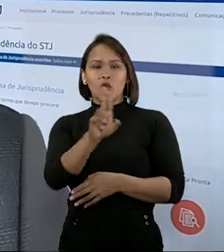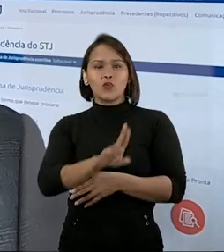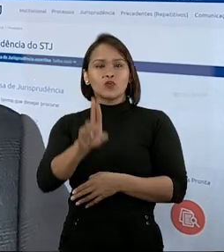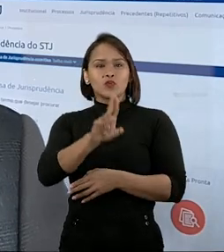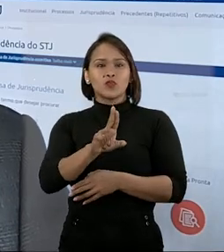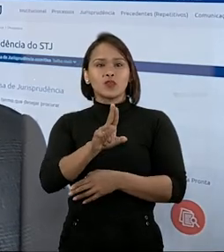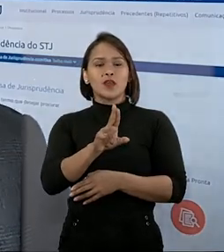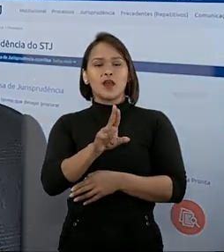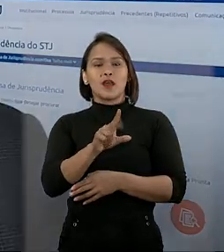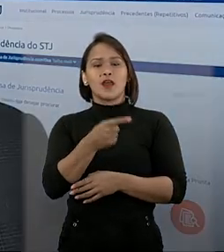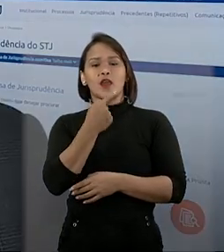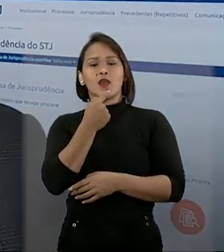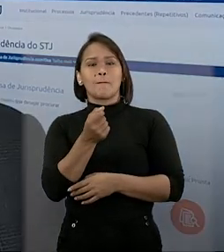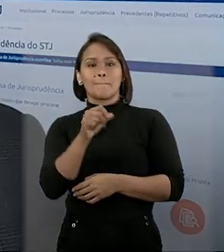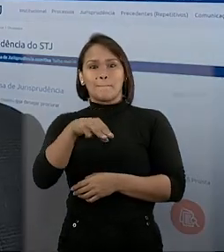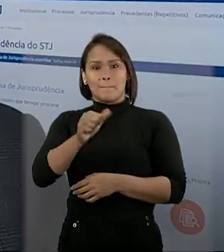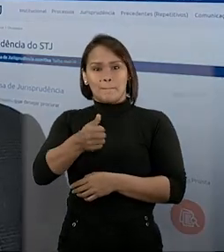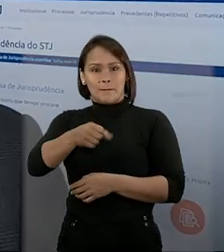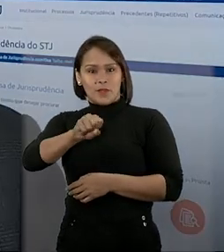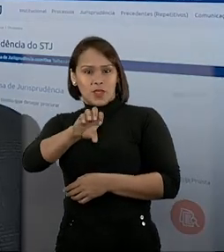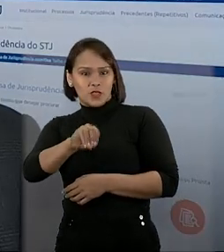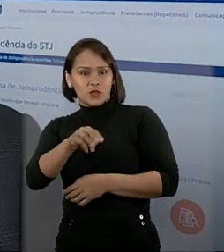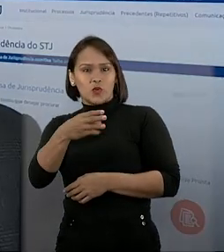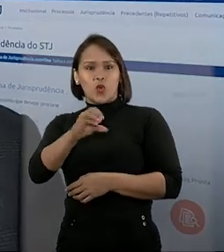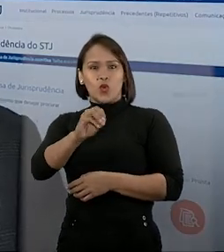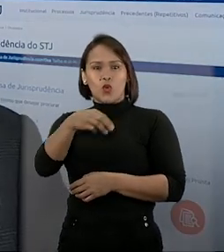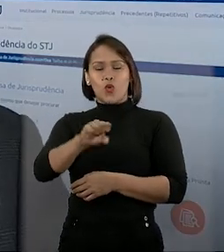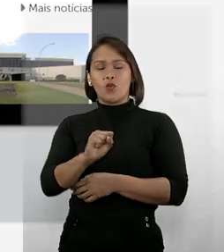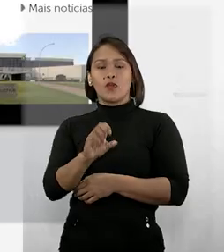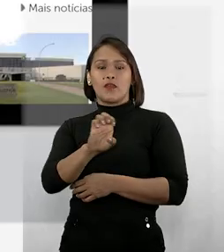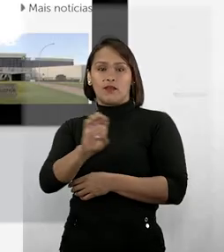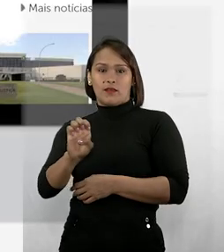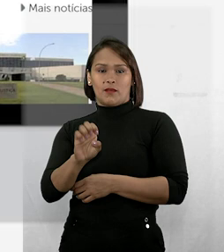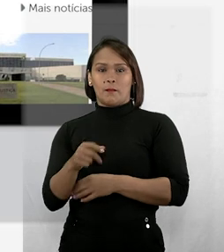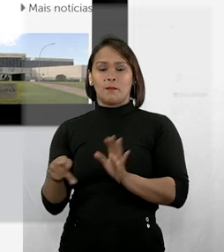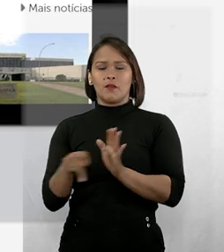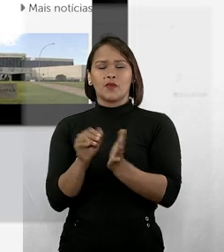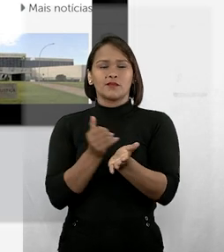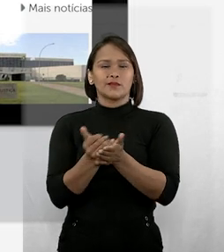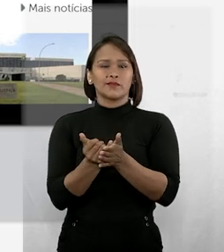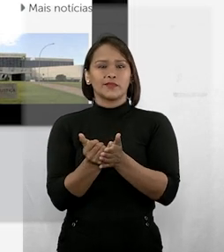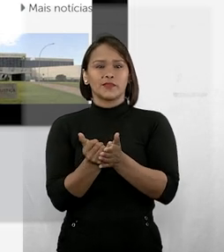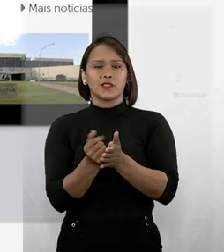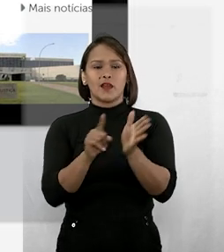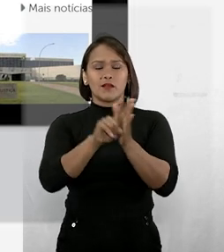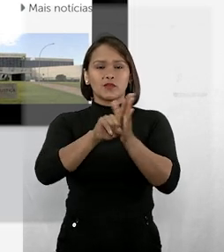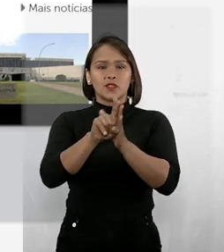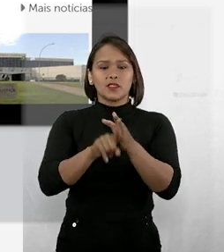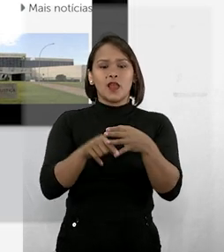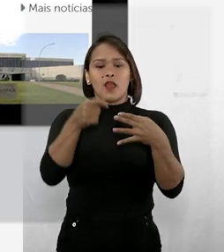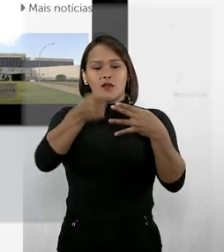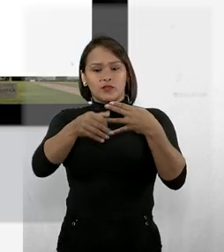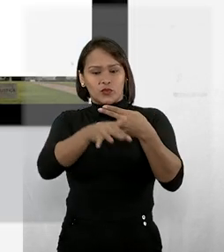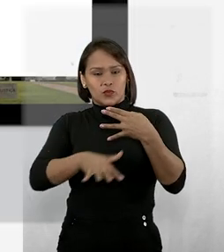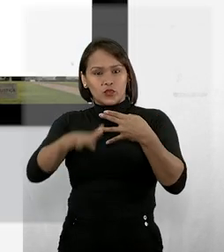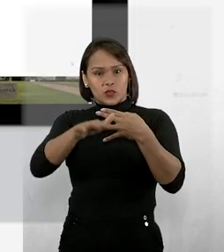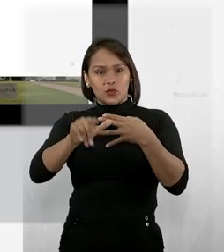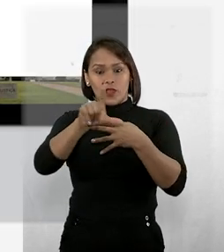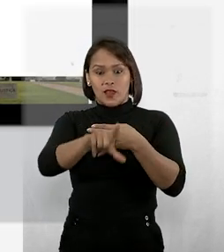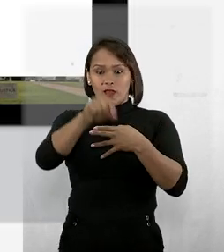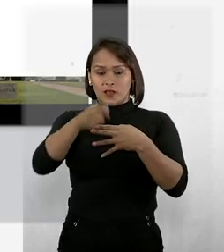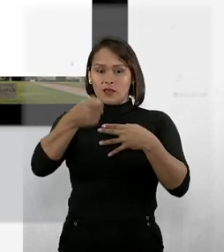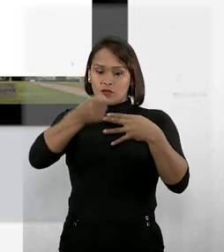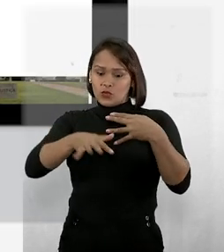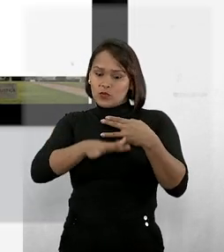utilização dos operadores mesmo, com e e. Para iniciar a sua pesquisa basta clicar em Jurisprudência